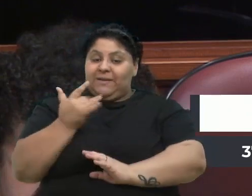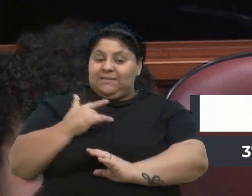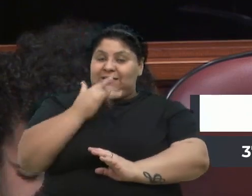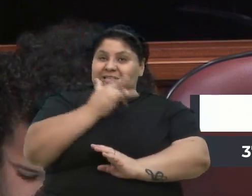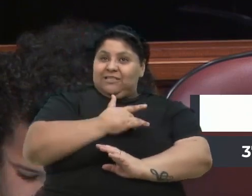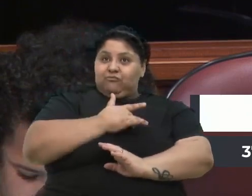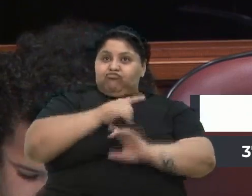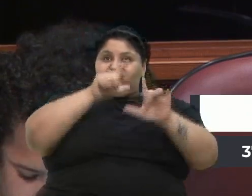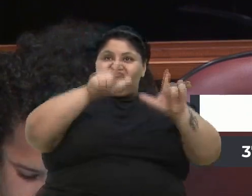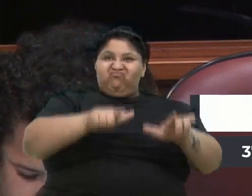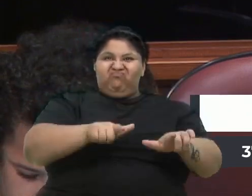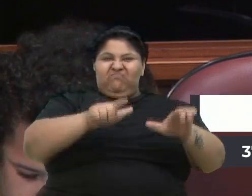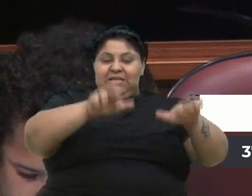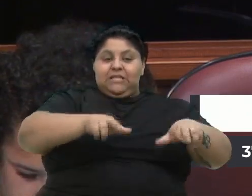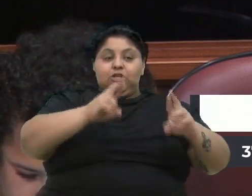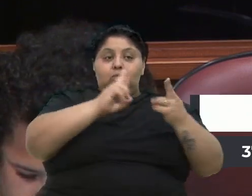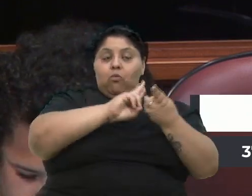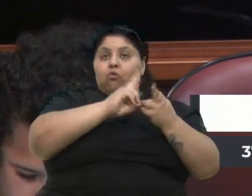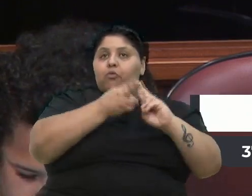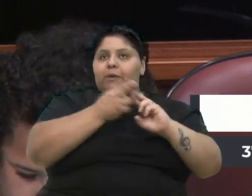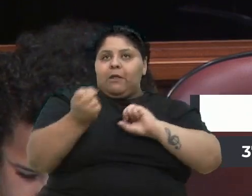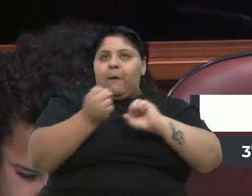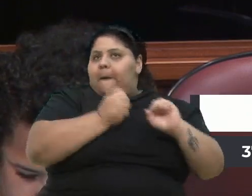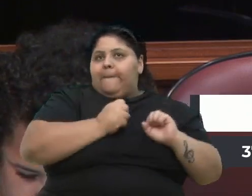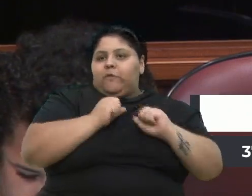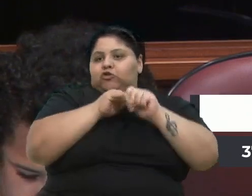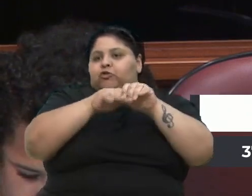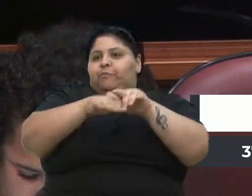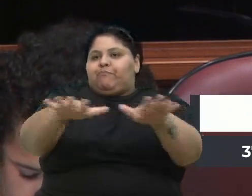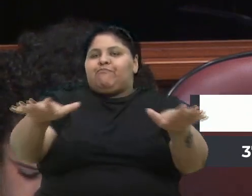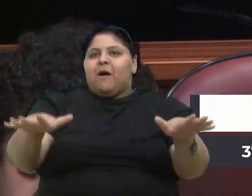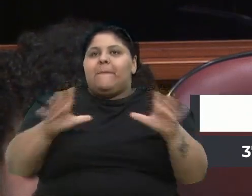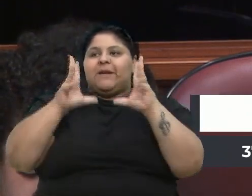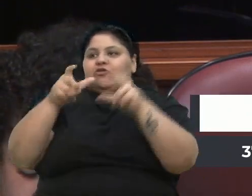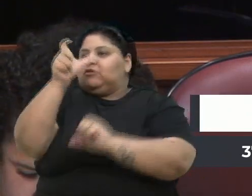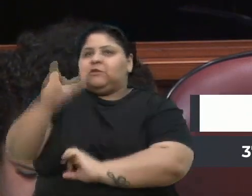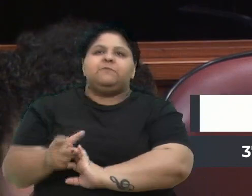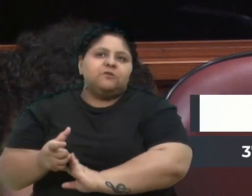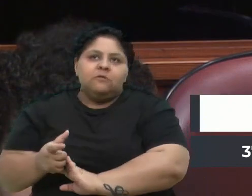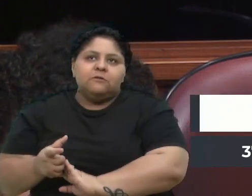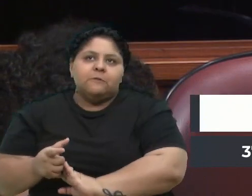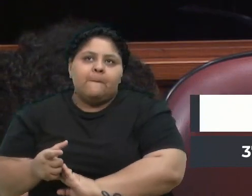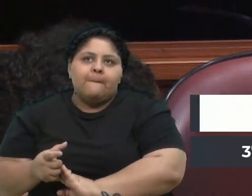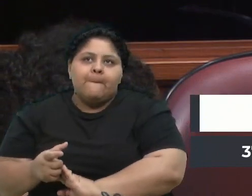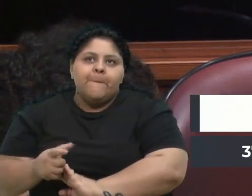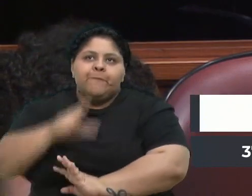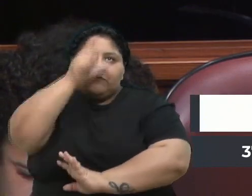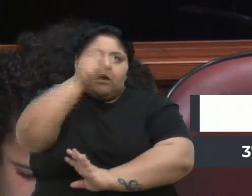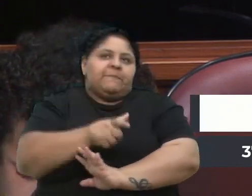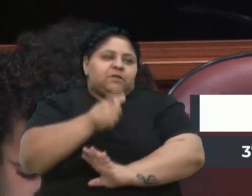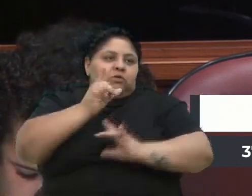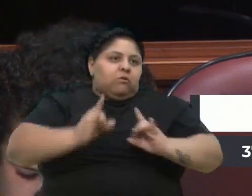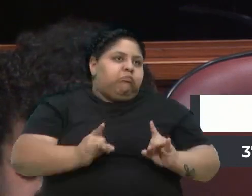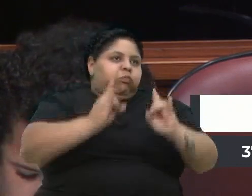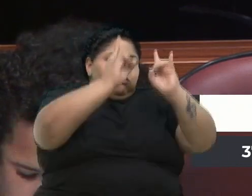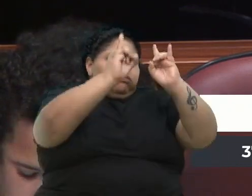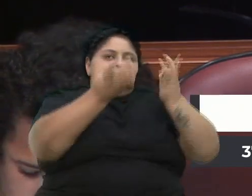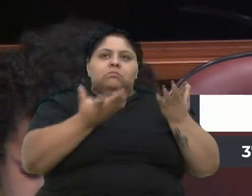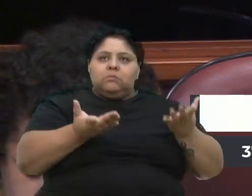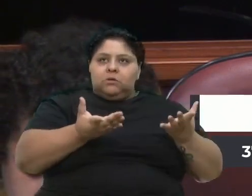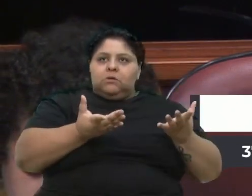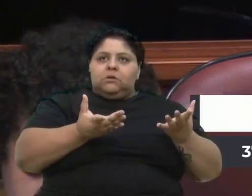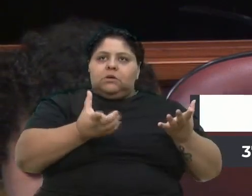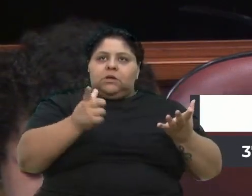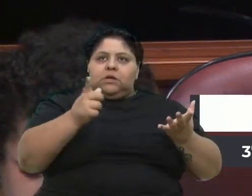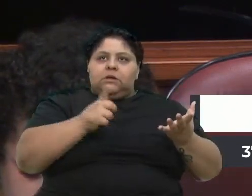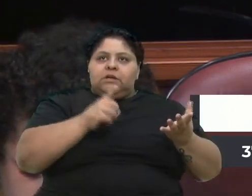ela pode ser para todas as pessoas. O cidadão ou a cidadã que mora num apartamento de classe média alta e que não tem espaço para ter sua horta e